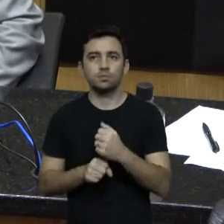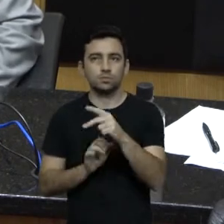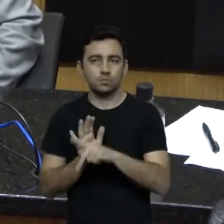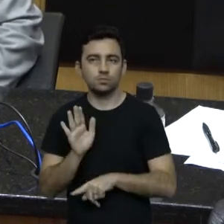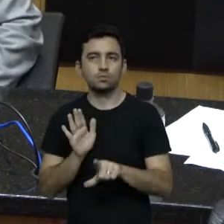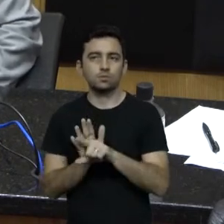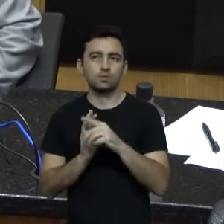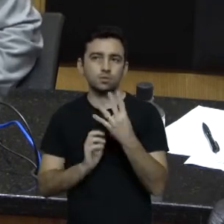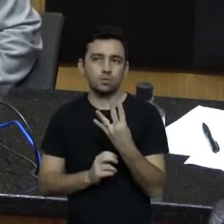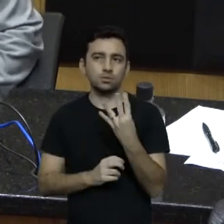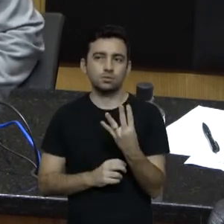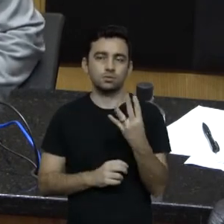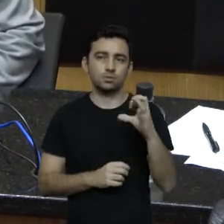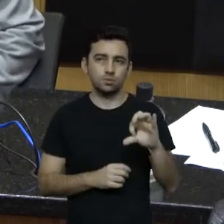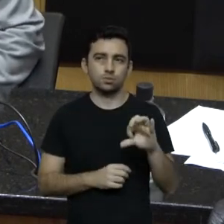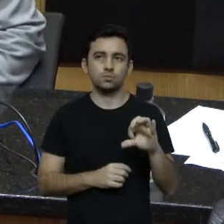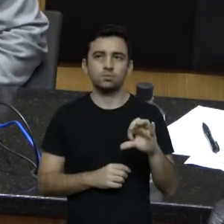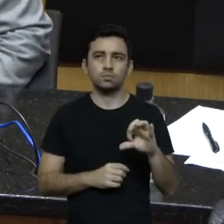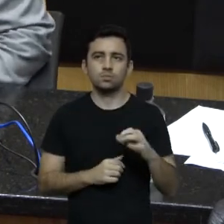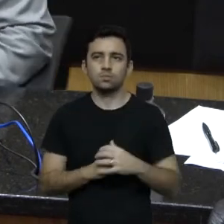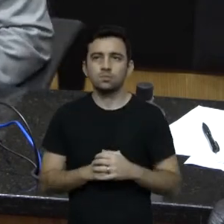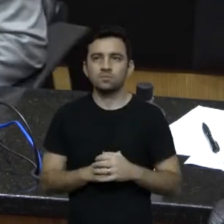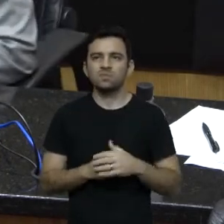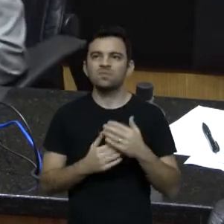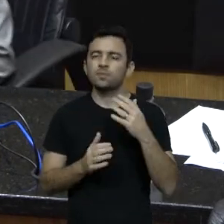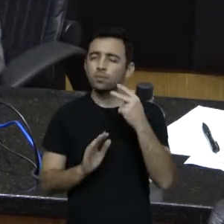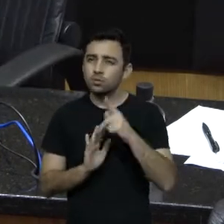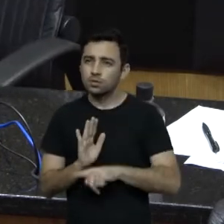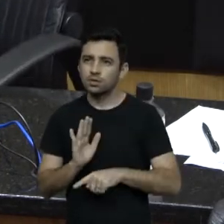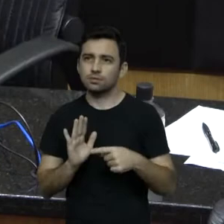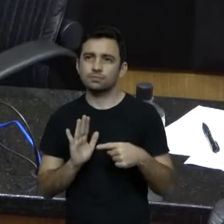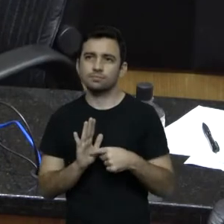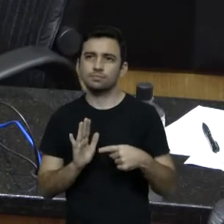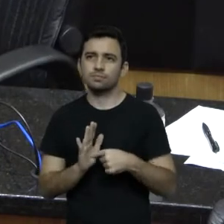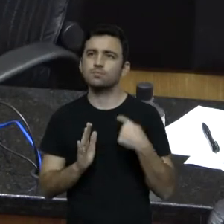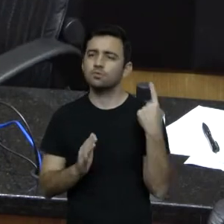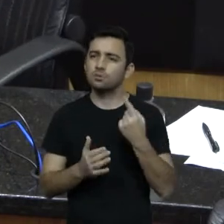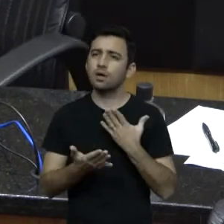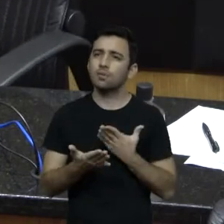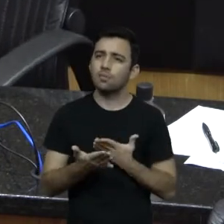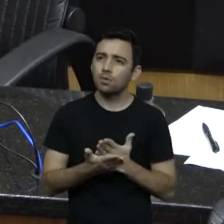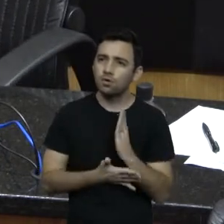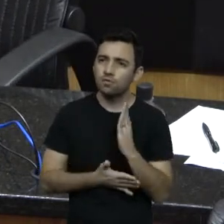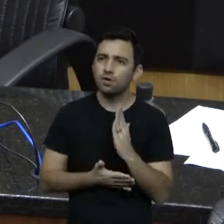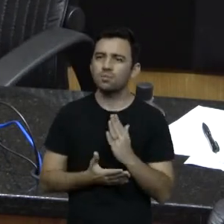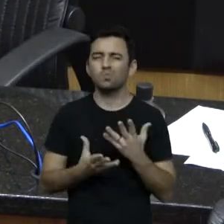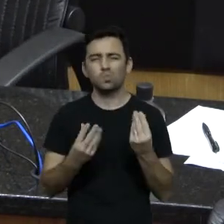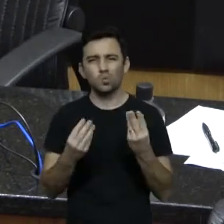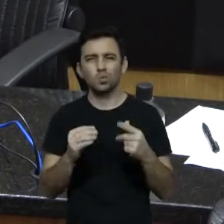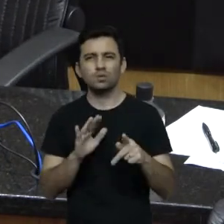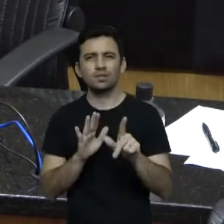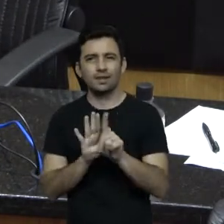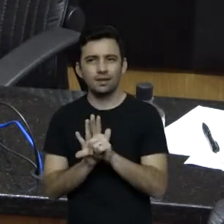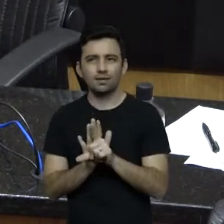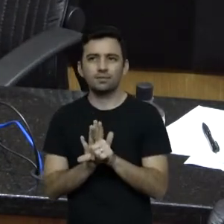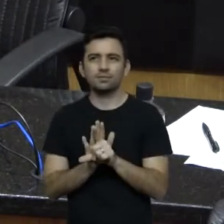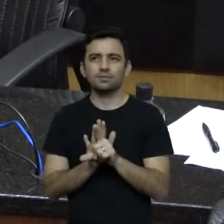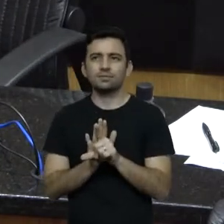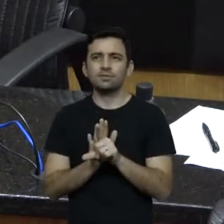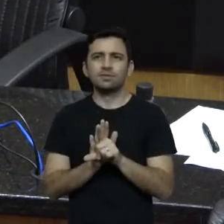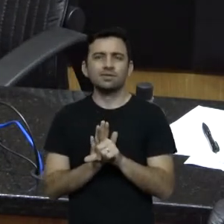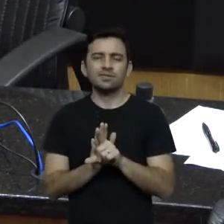de lei 449 naquele projeto nós aprovamos uma série de leis que